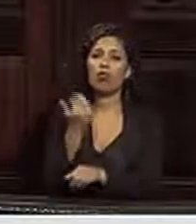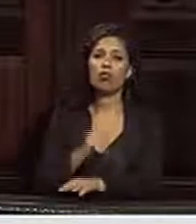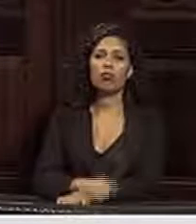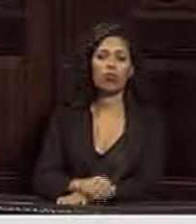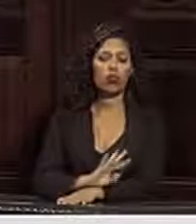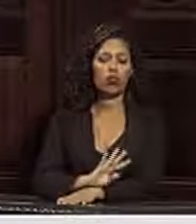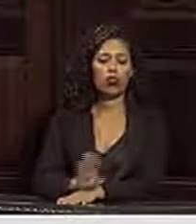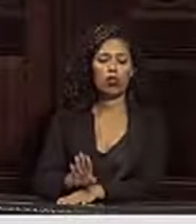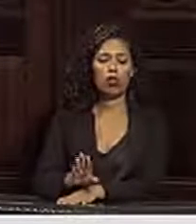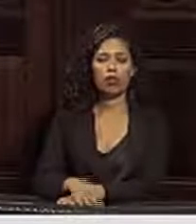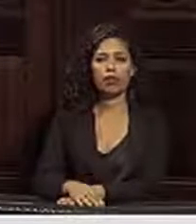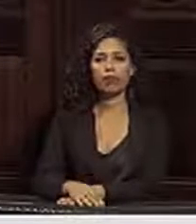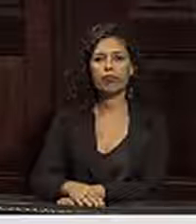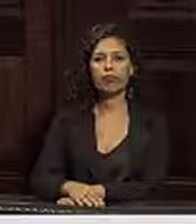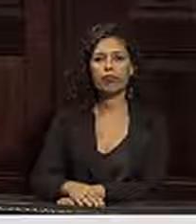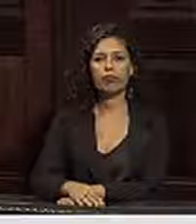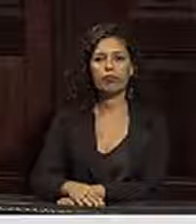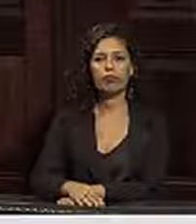senhor presidente.